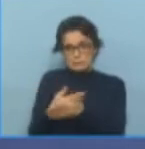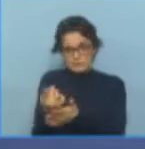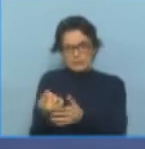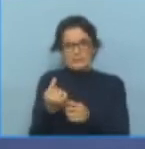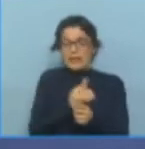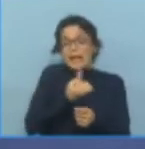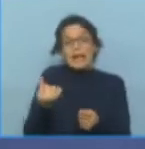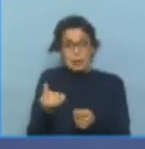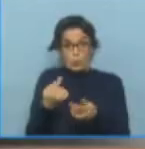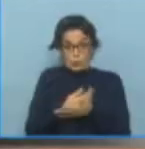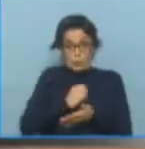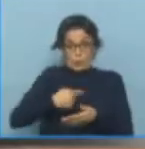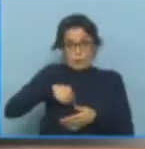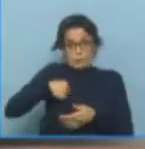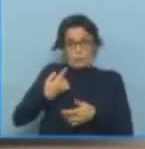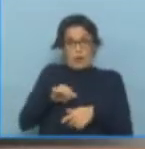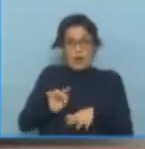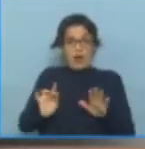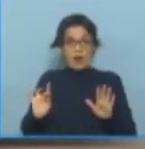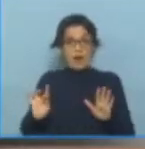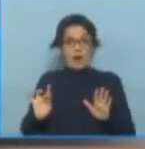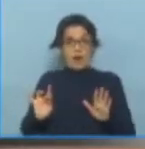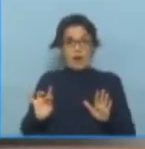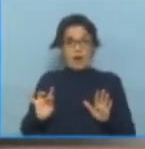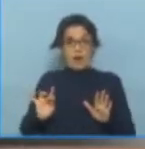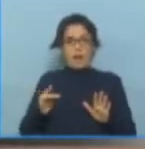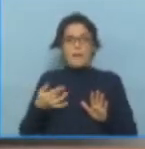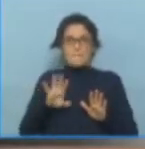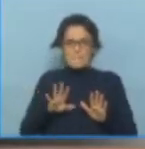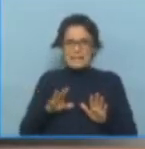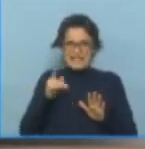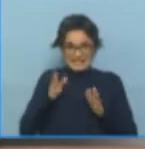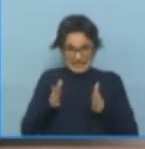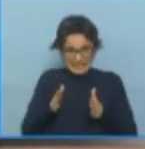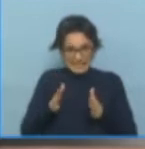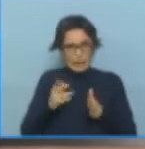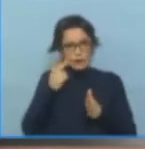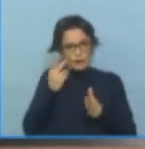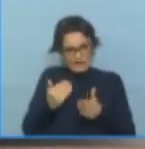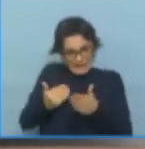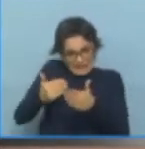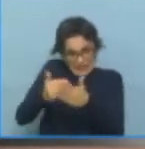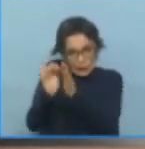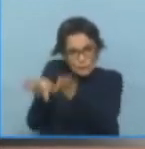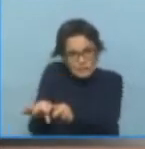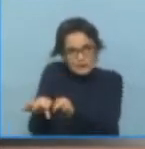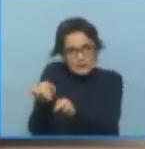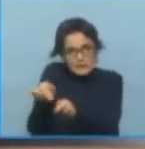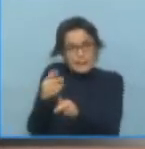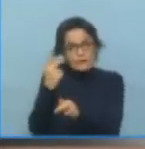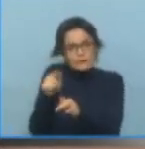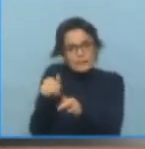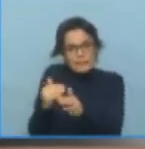própria morte, não é? Mas nós, antes de mais, vivemos até ao fim. E é necessário que esse viver até ao fim seja